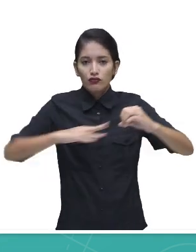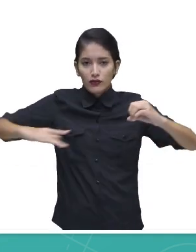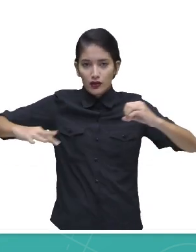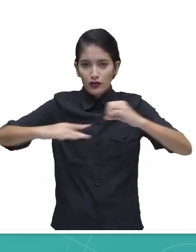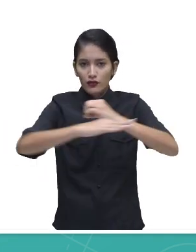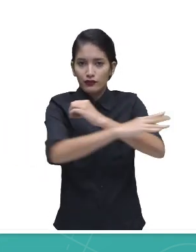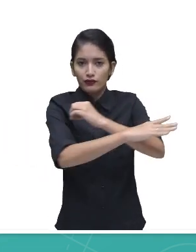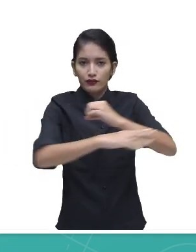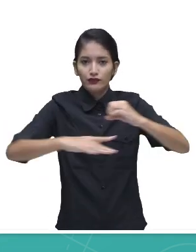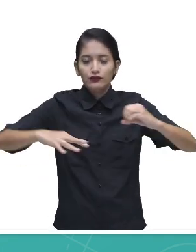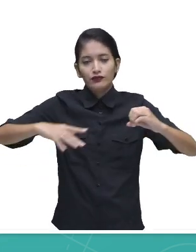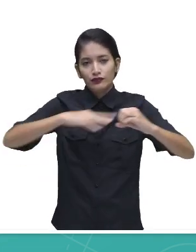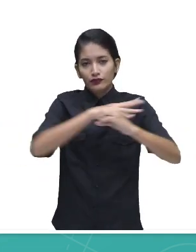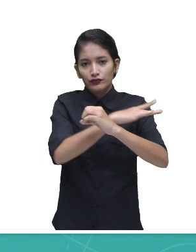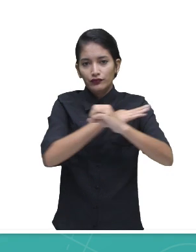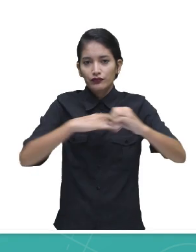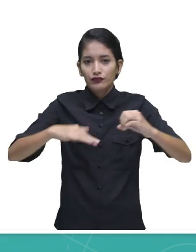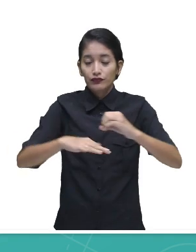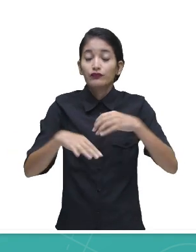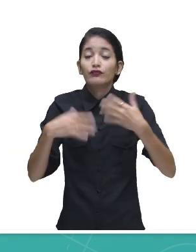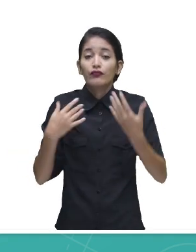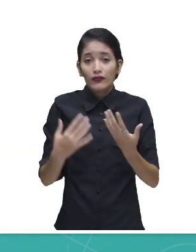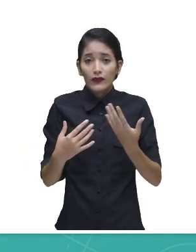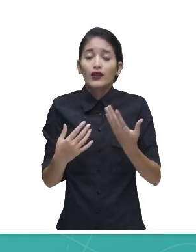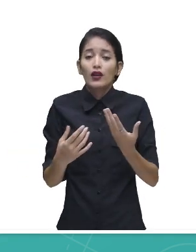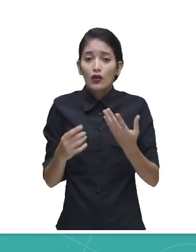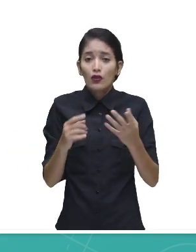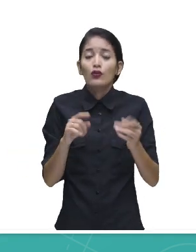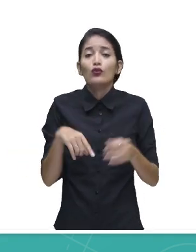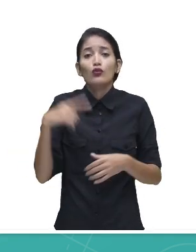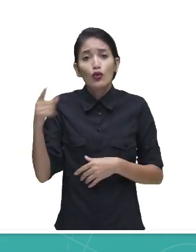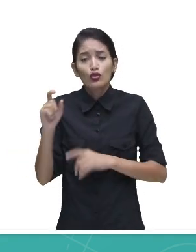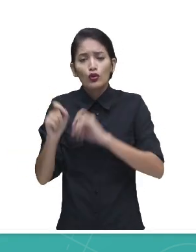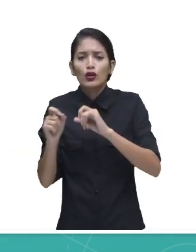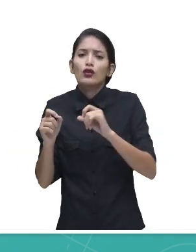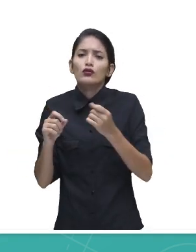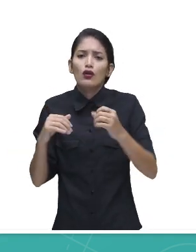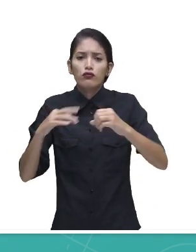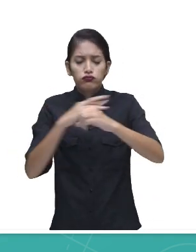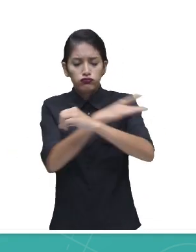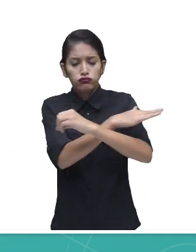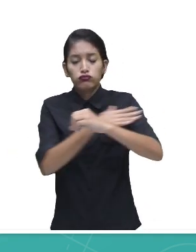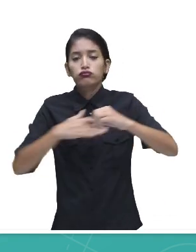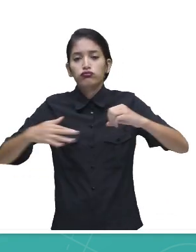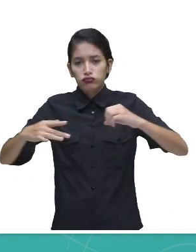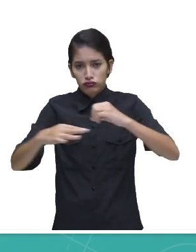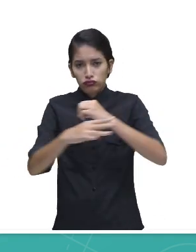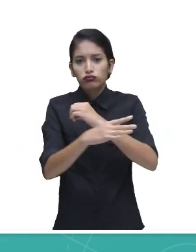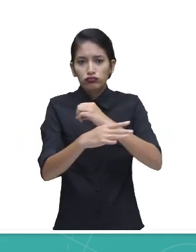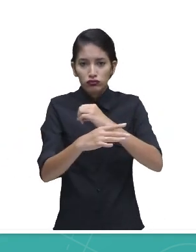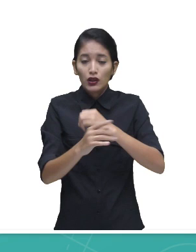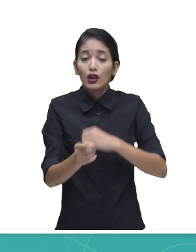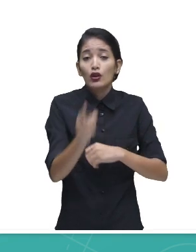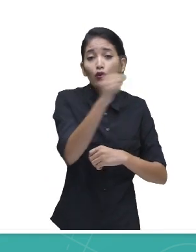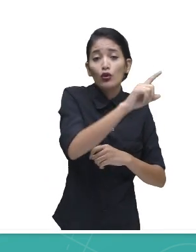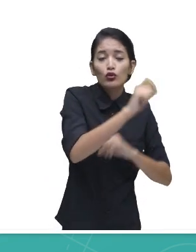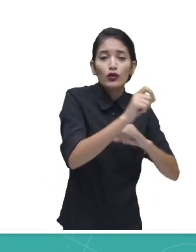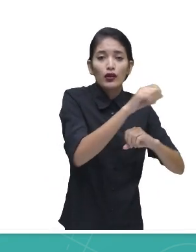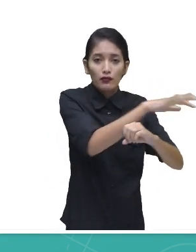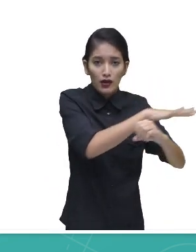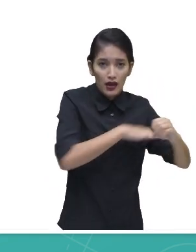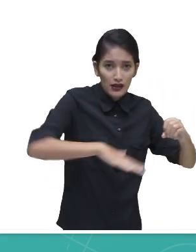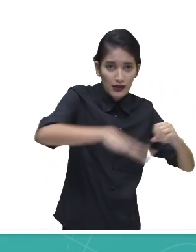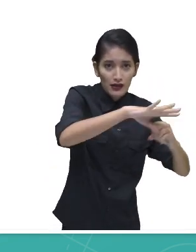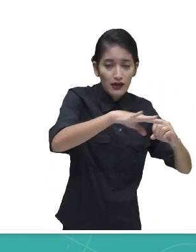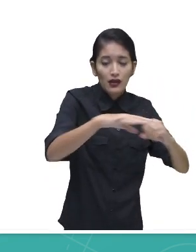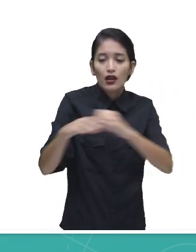maneira, né? Em elipse, é como se eu tivesse o Sol aqui e os planetas estivessem girando dessa maneira.